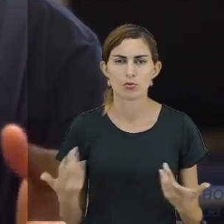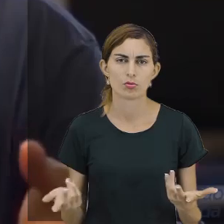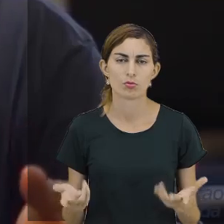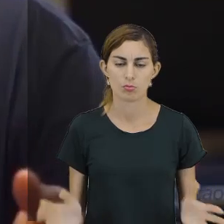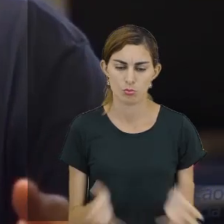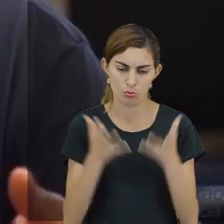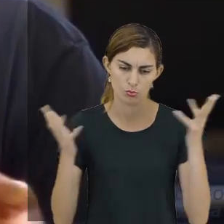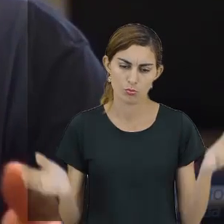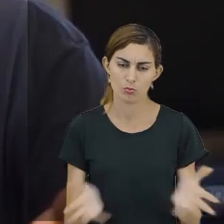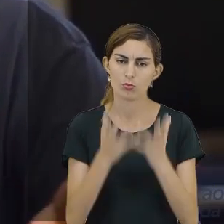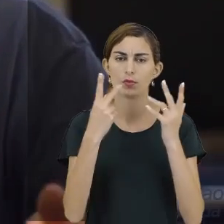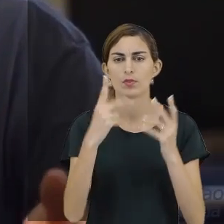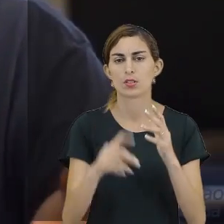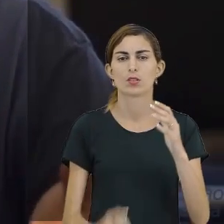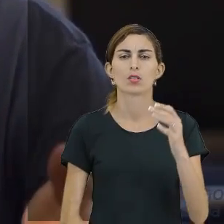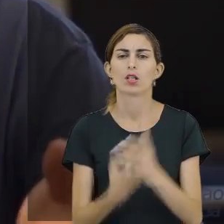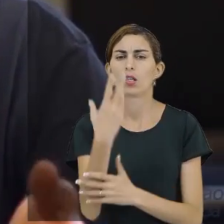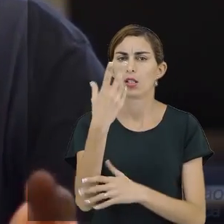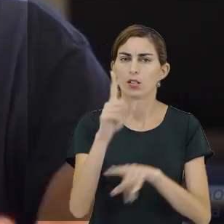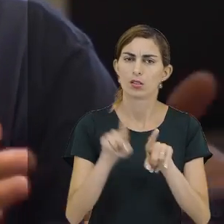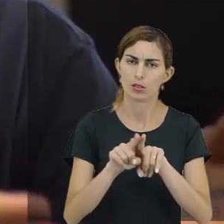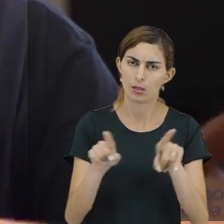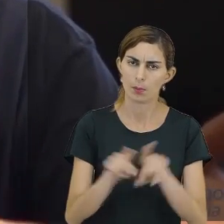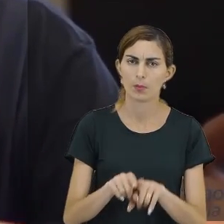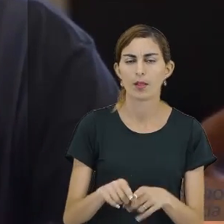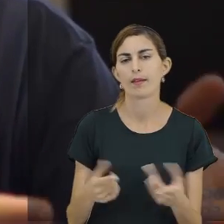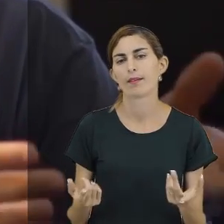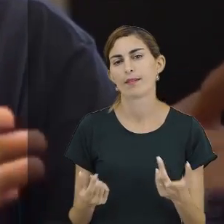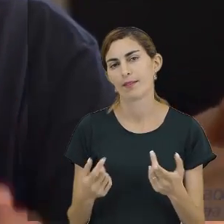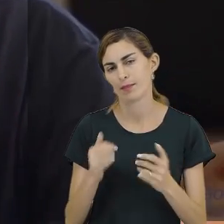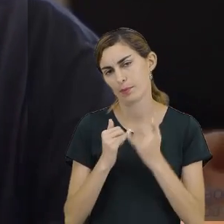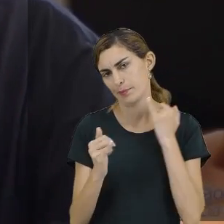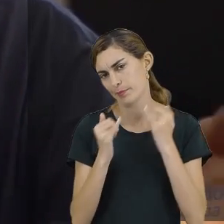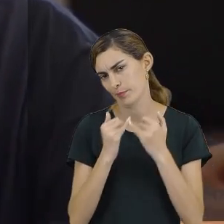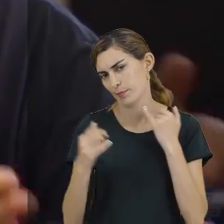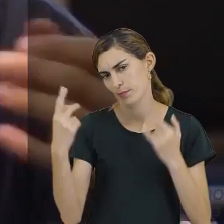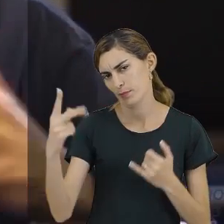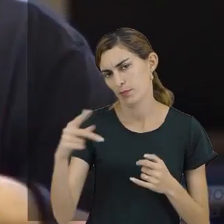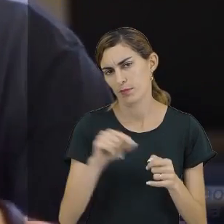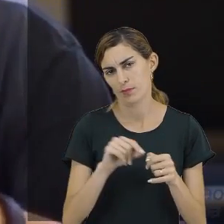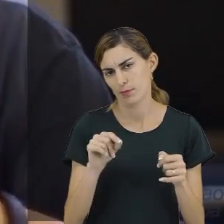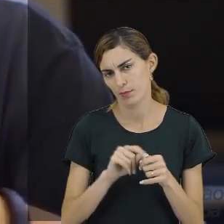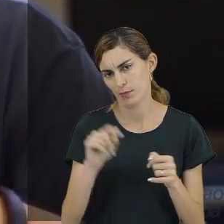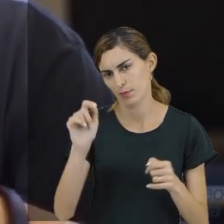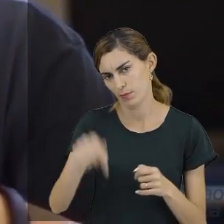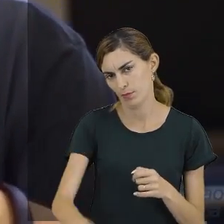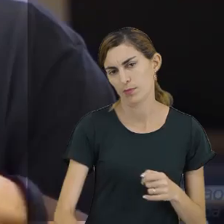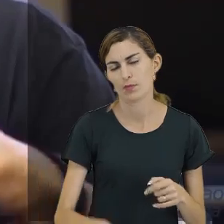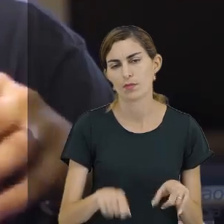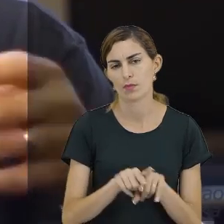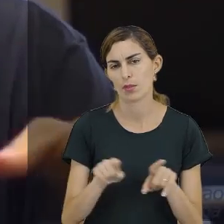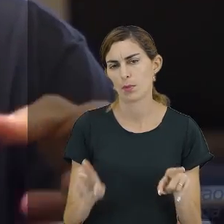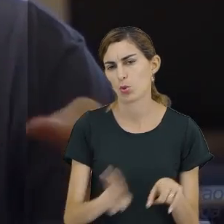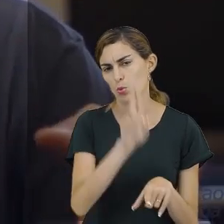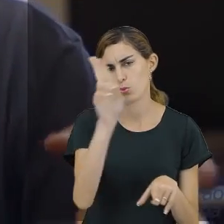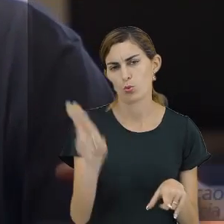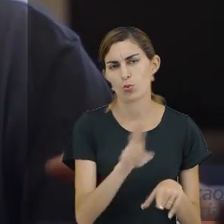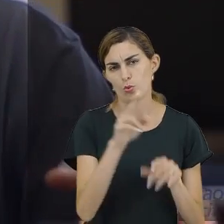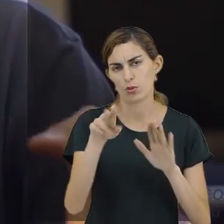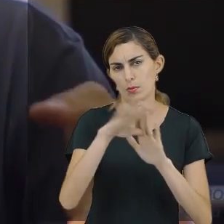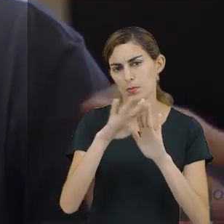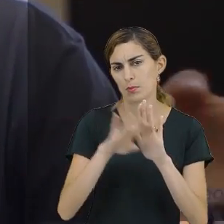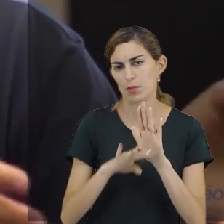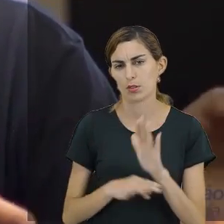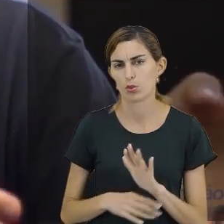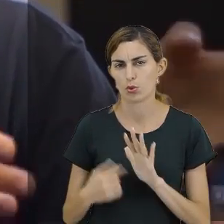como motivação para que você crie peças também gráficas como essas, semelhantes a essas que nós fizemos aqui, e use sempre